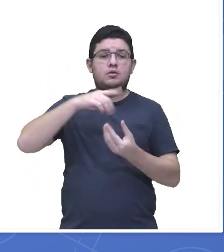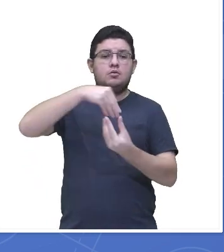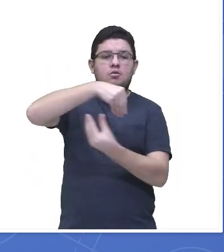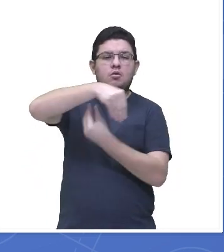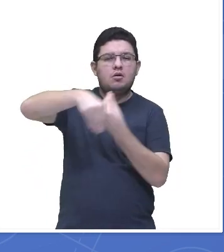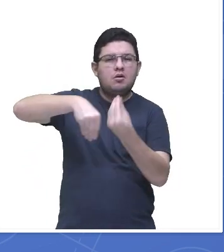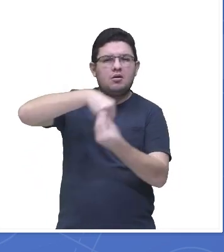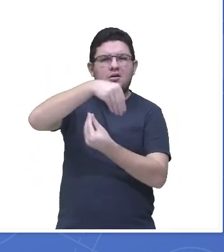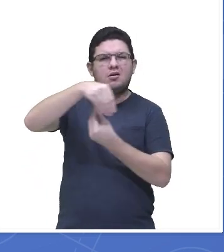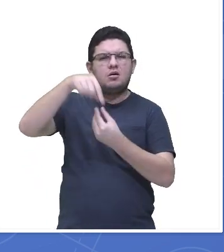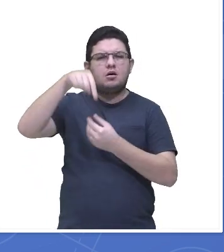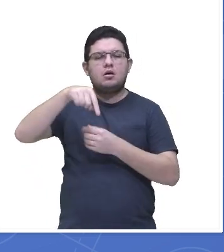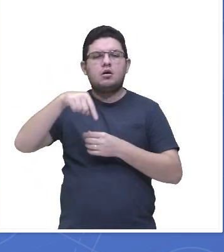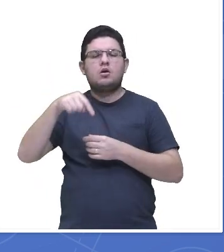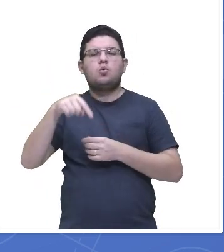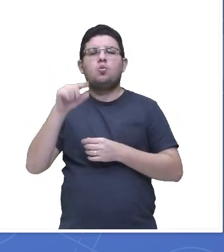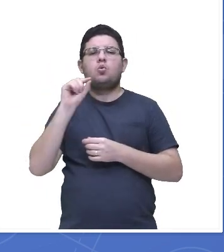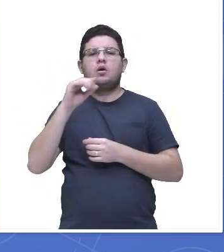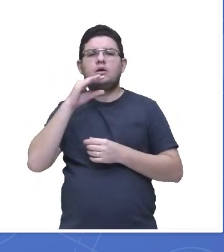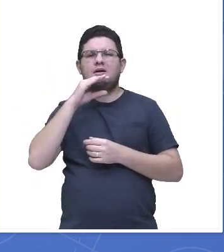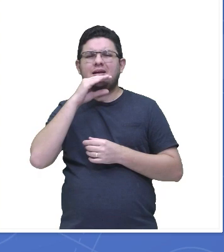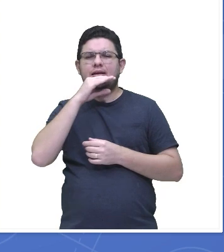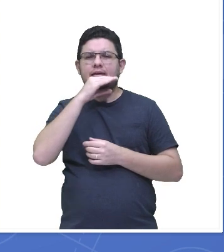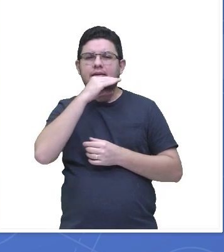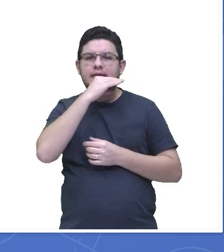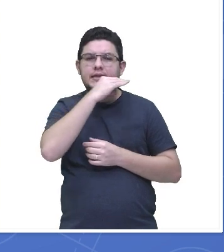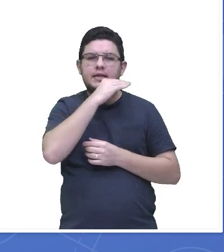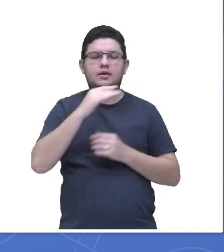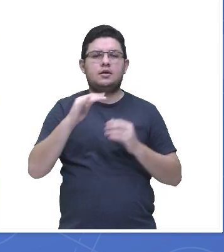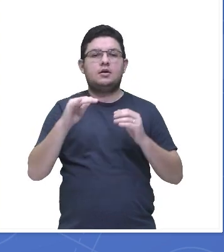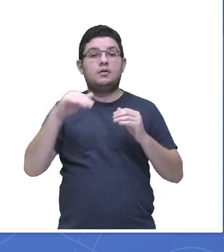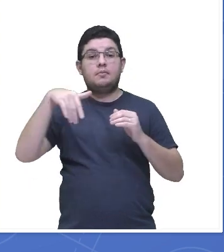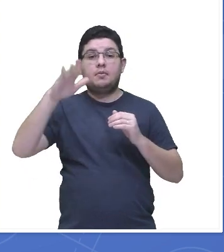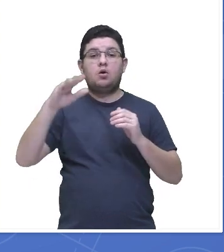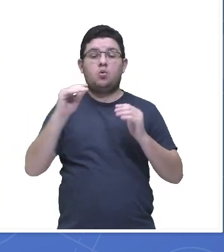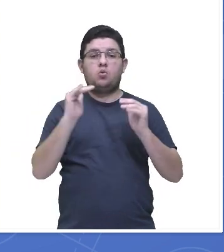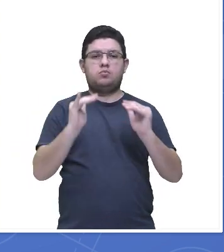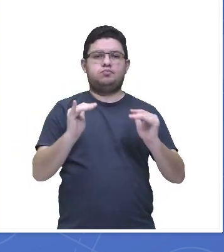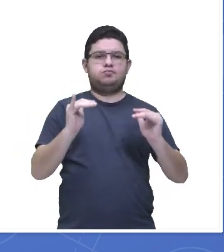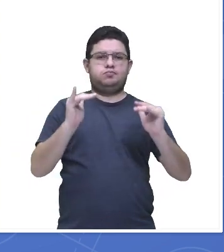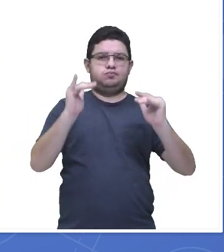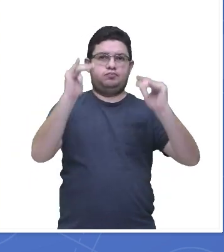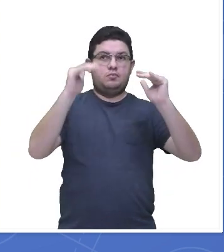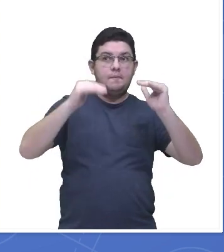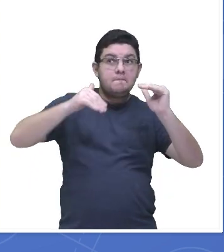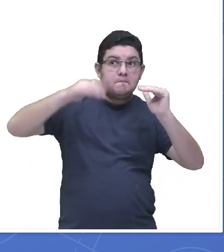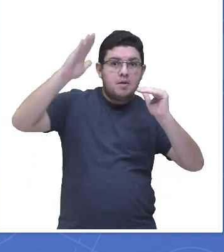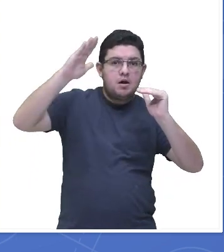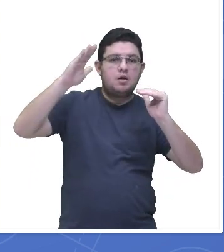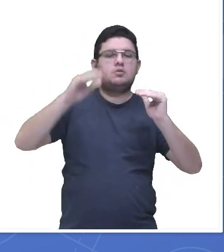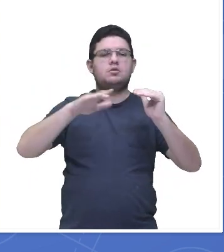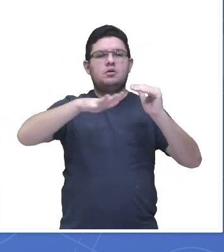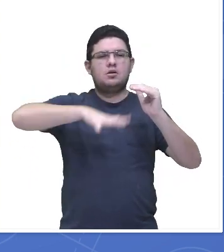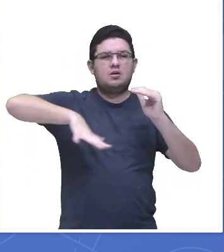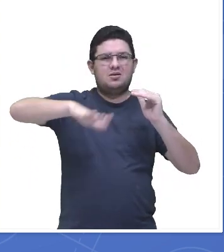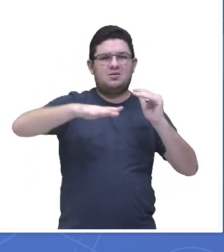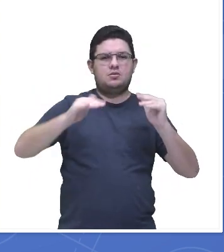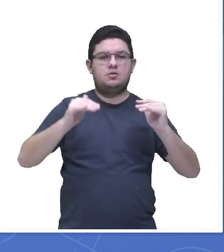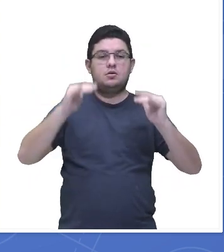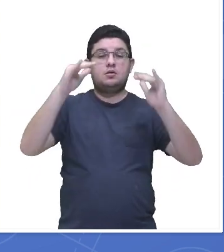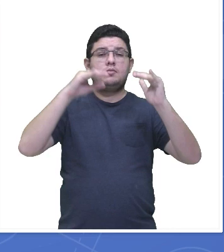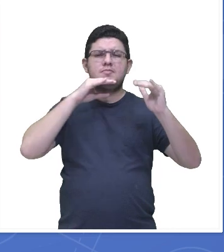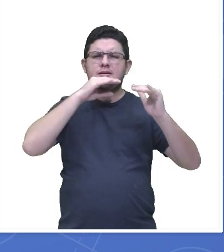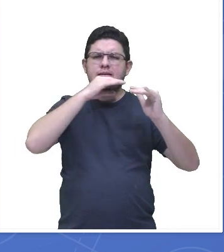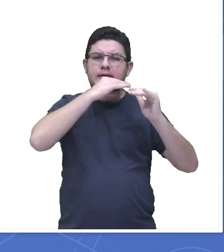quentes, eles têm a tendência de ocupar a parte superior do ambiente, né? Os fluidos mais quentes,